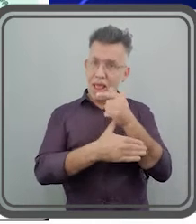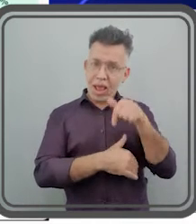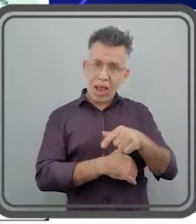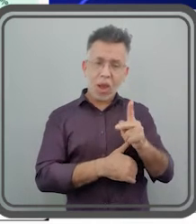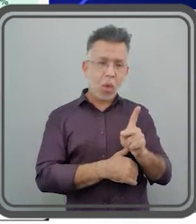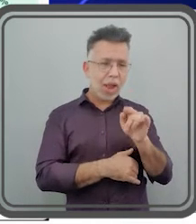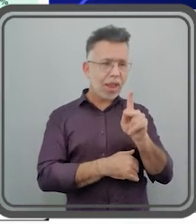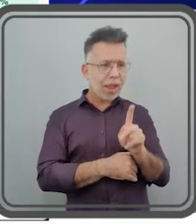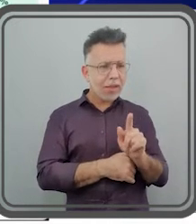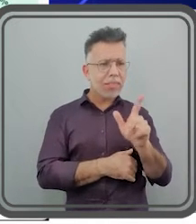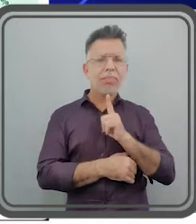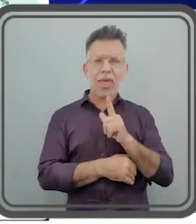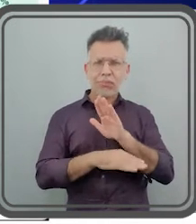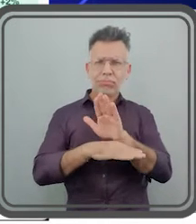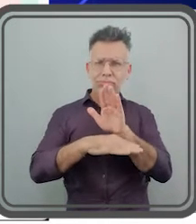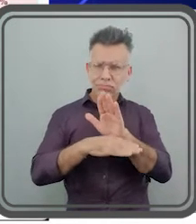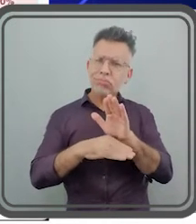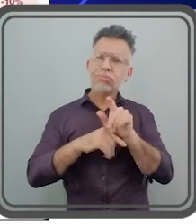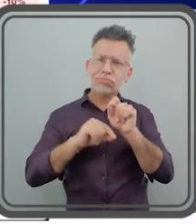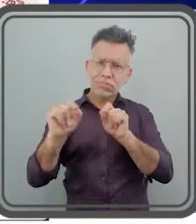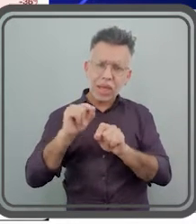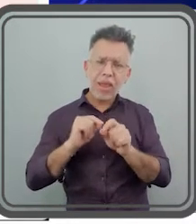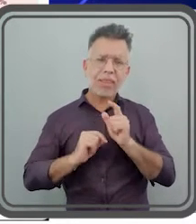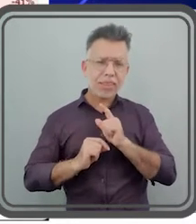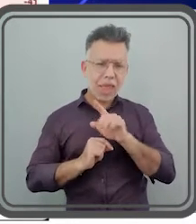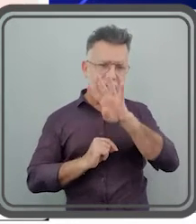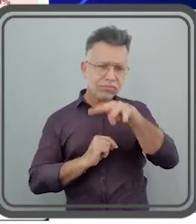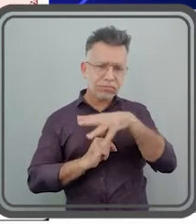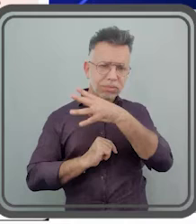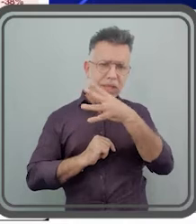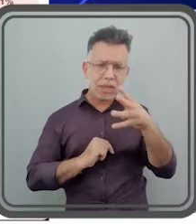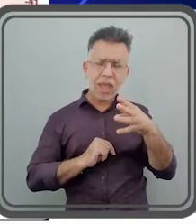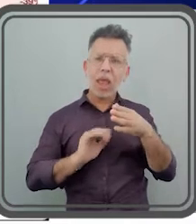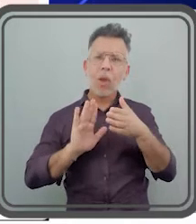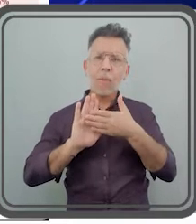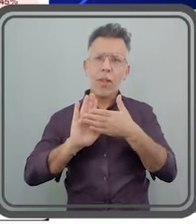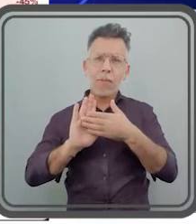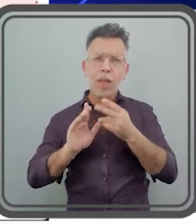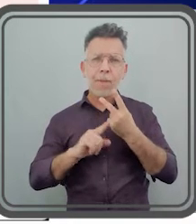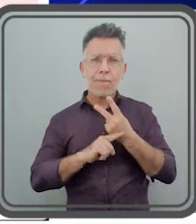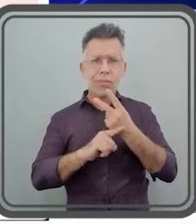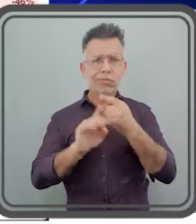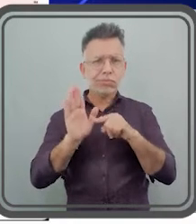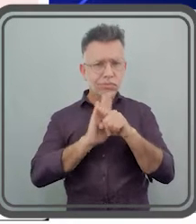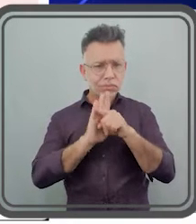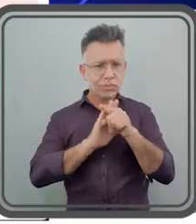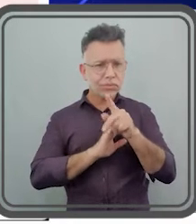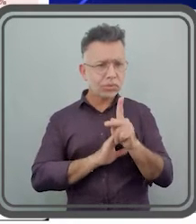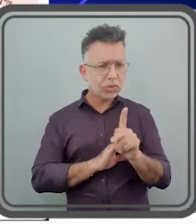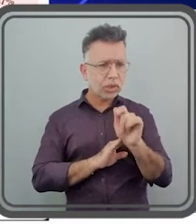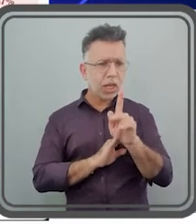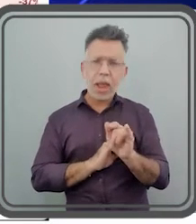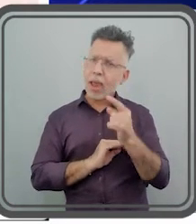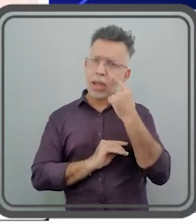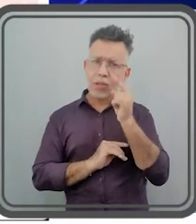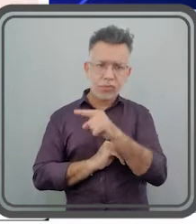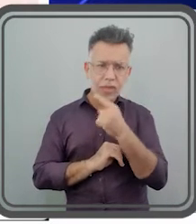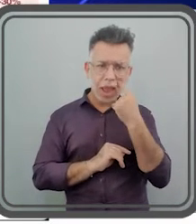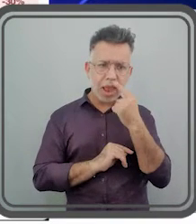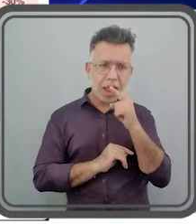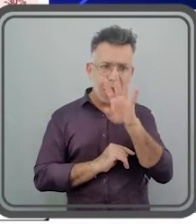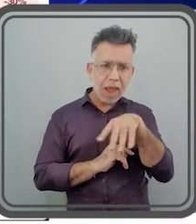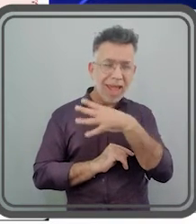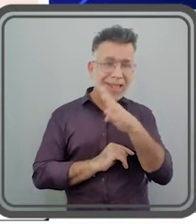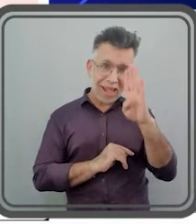tem várias ferramentas que ajudam auxiliam isso justamente né a gente tem uma meu próprio do caiaque até comentando é que você tá vendo